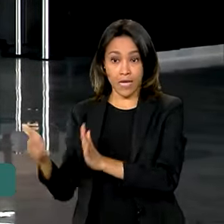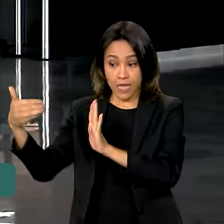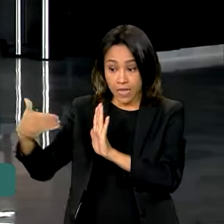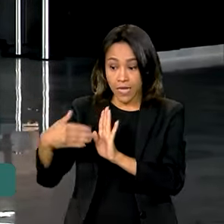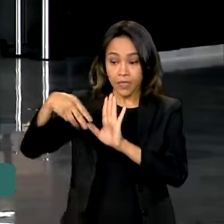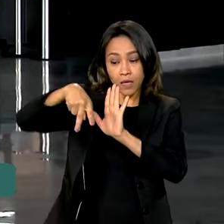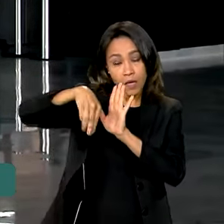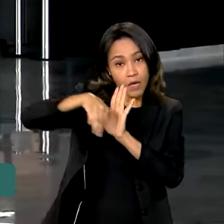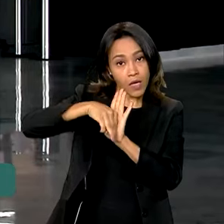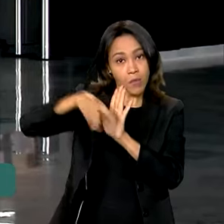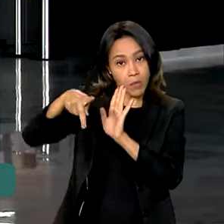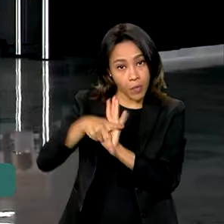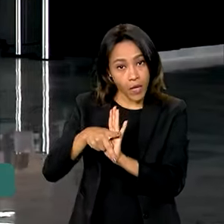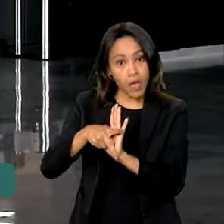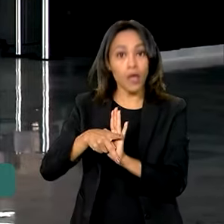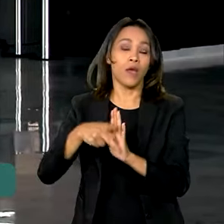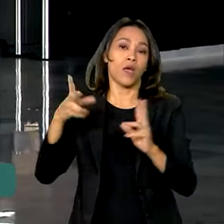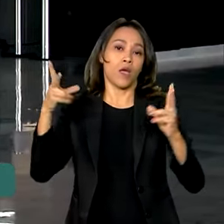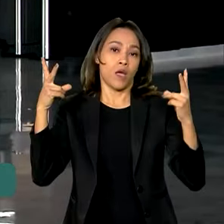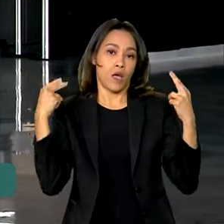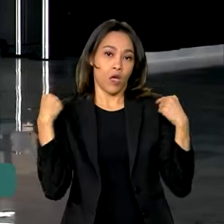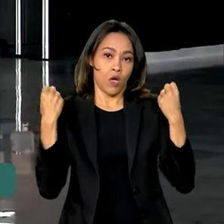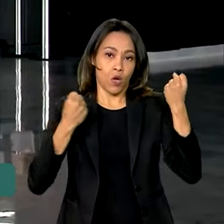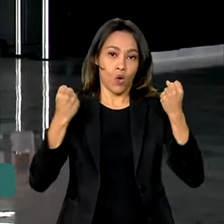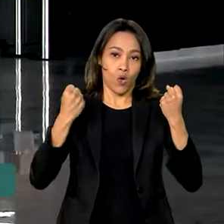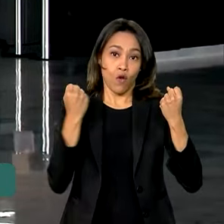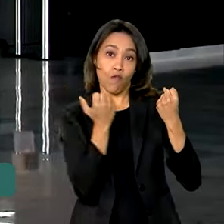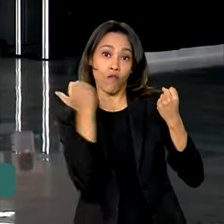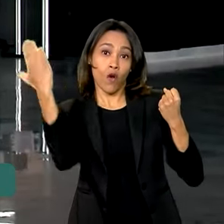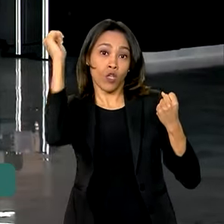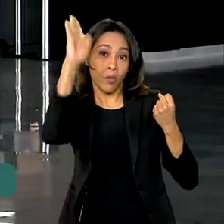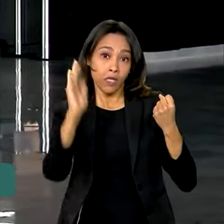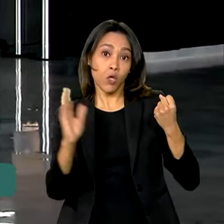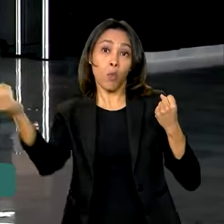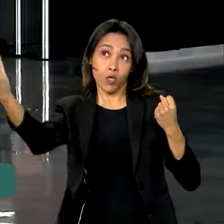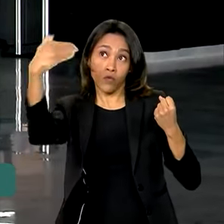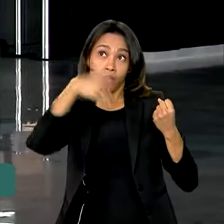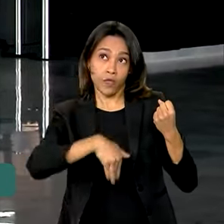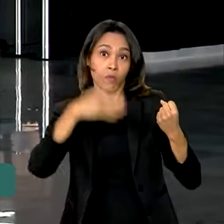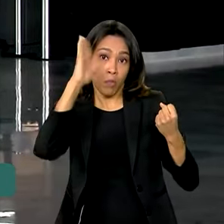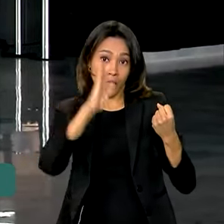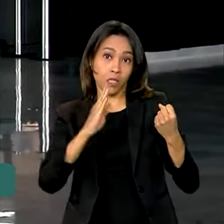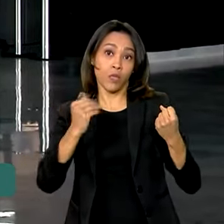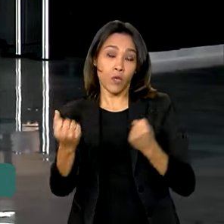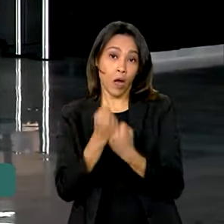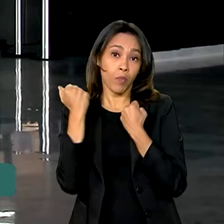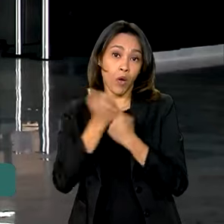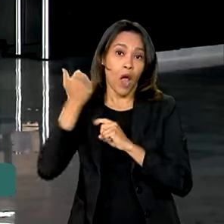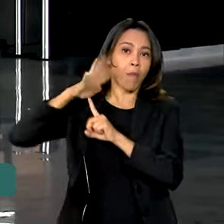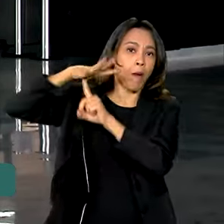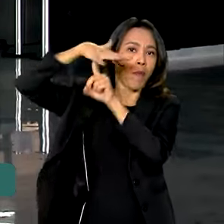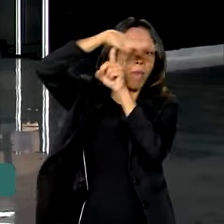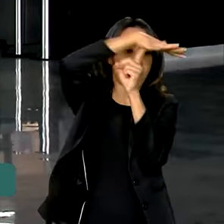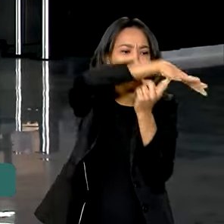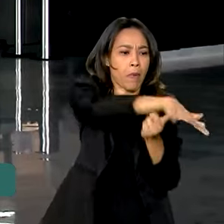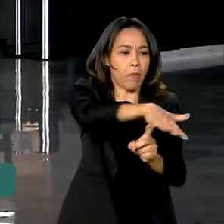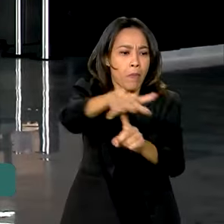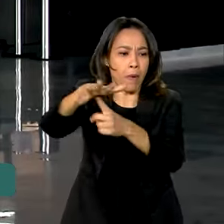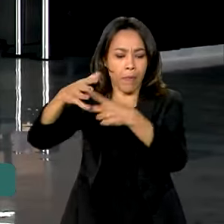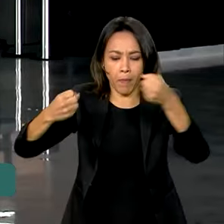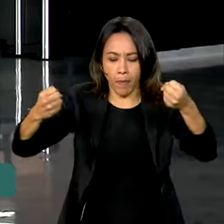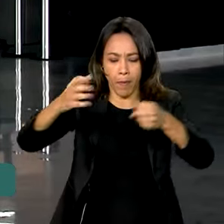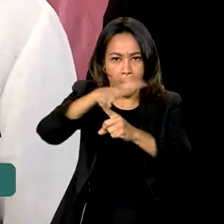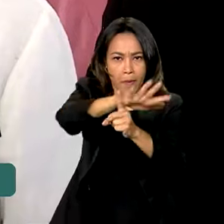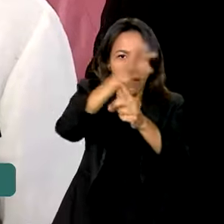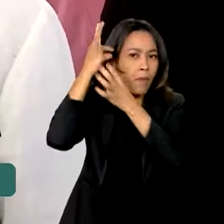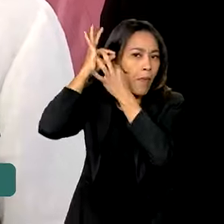que permite que pilotos estrangeiros possam pilotar aeronaves no Brasil e apoiar ações de combate aos